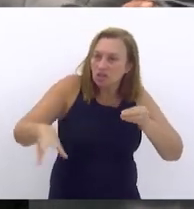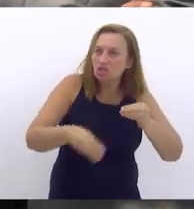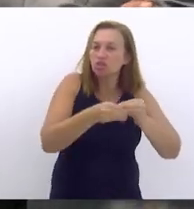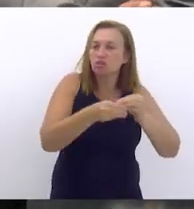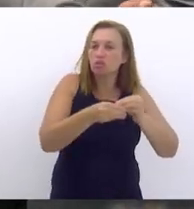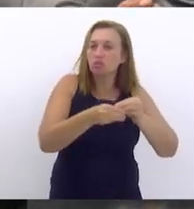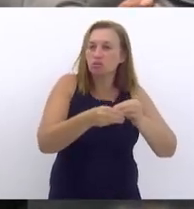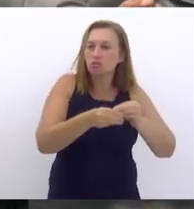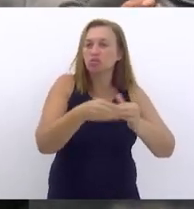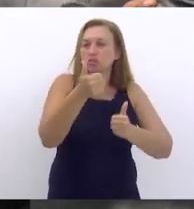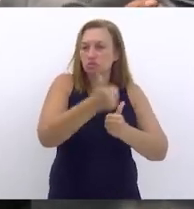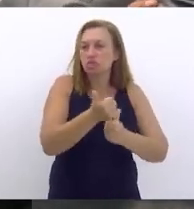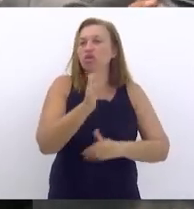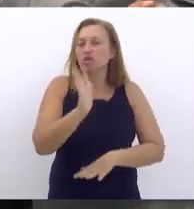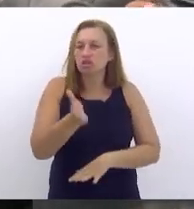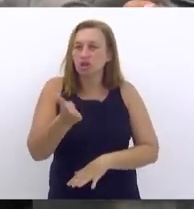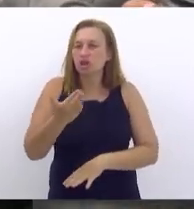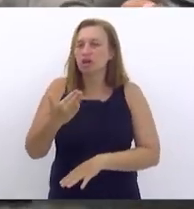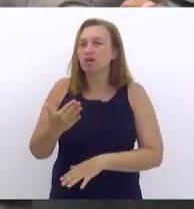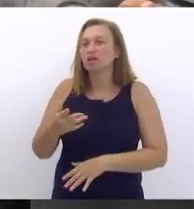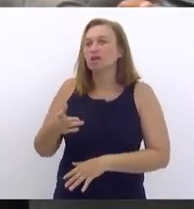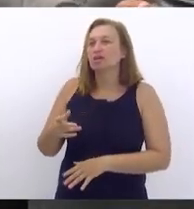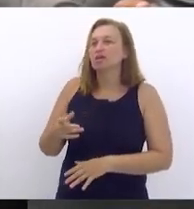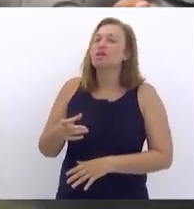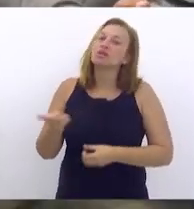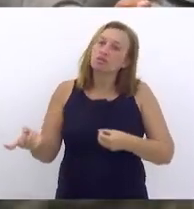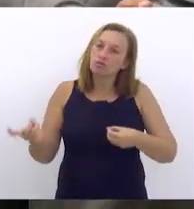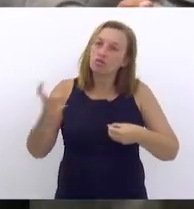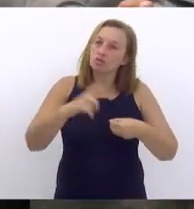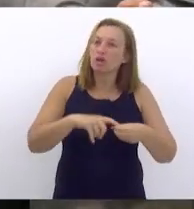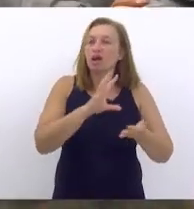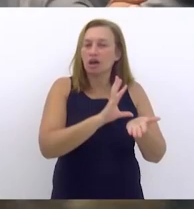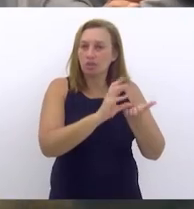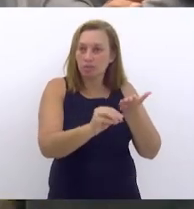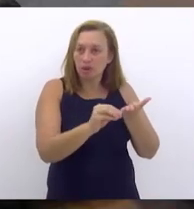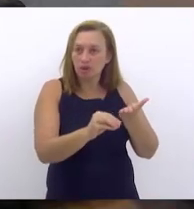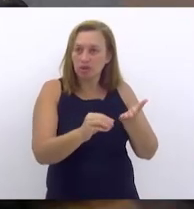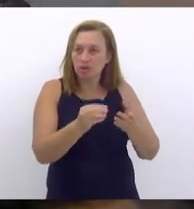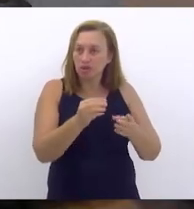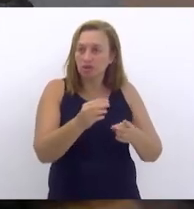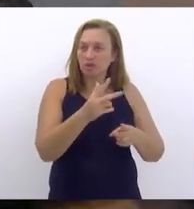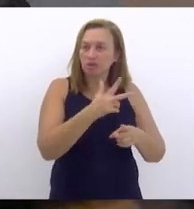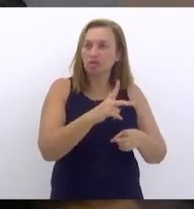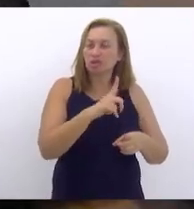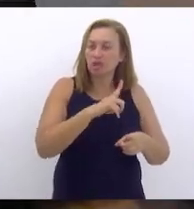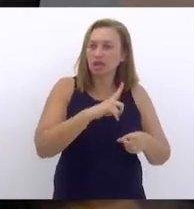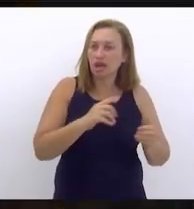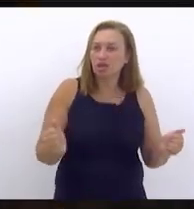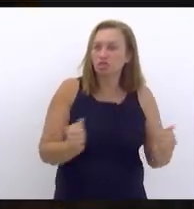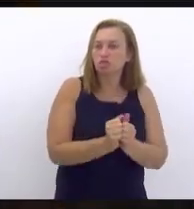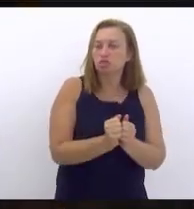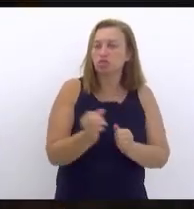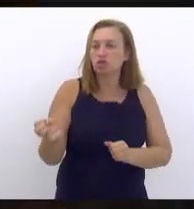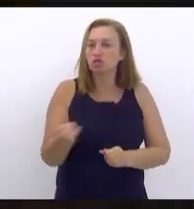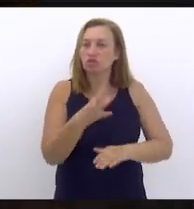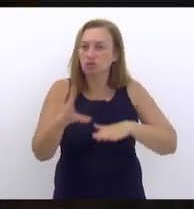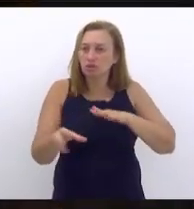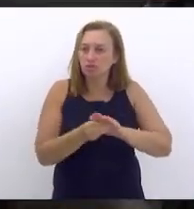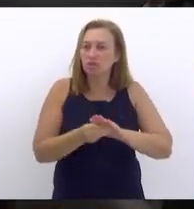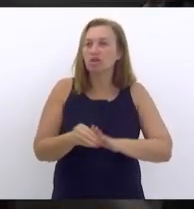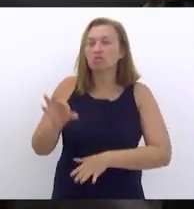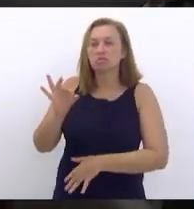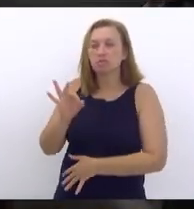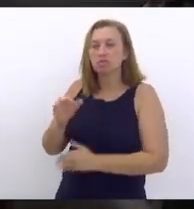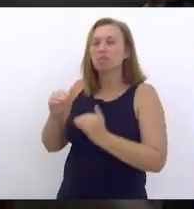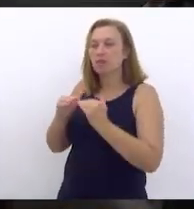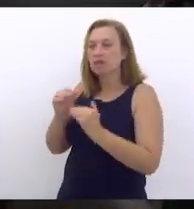substitutivo, mas já ficando o compromisso que, na eventualidade dele retornar à pauta, ele ganha as novas emendas. De acordo, deputado Luiz Paulo. Plenamente. Eu só